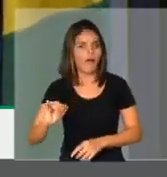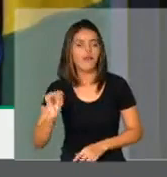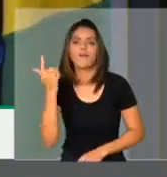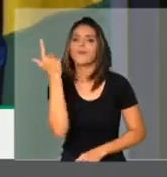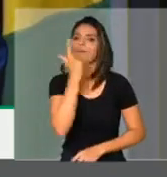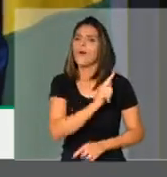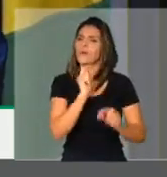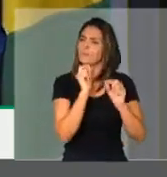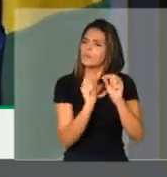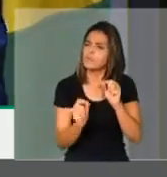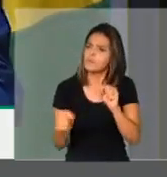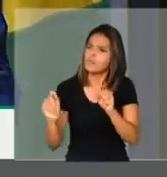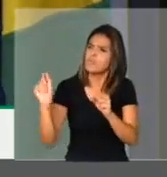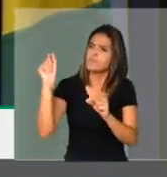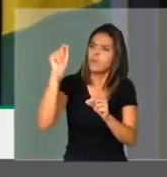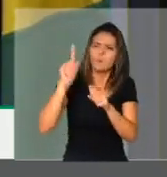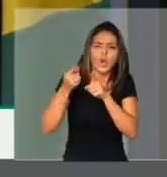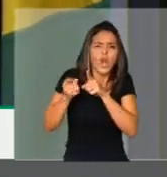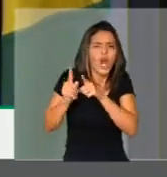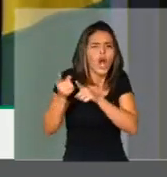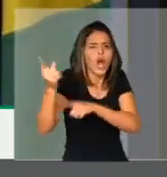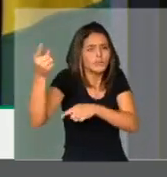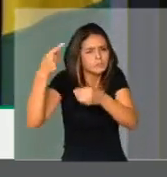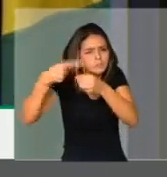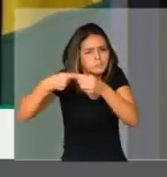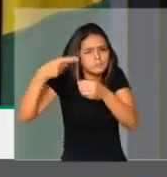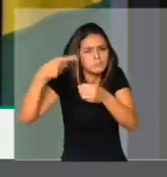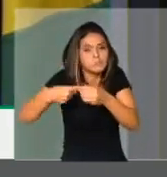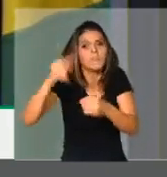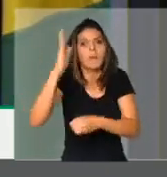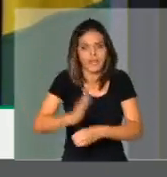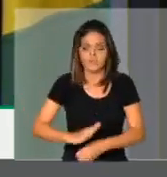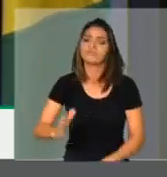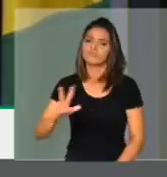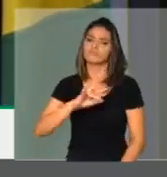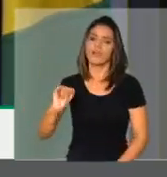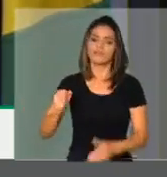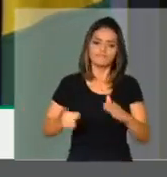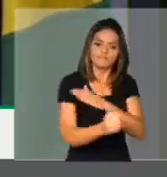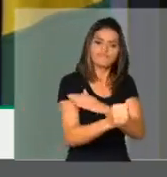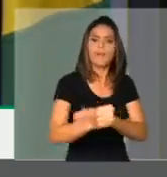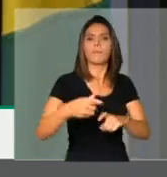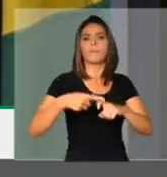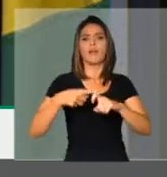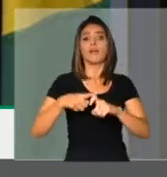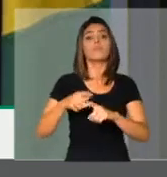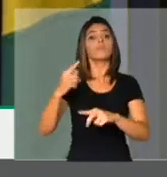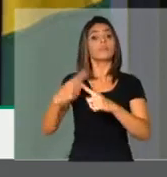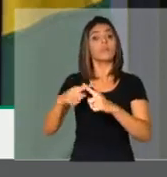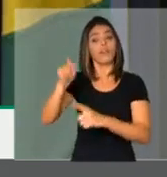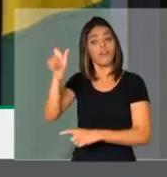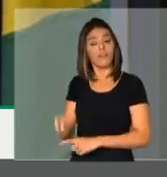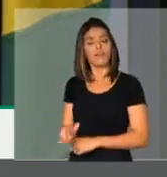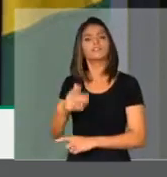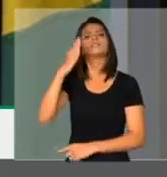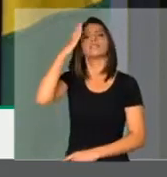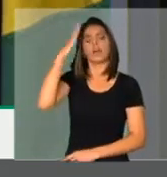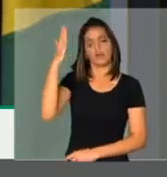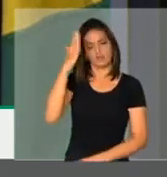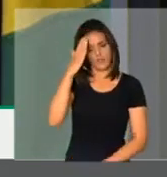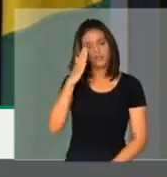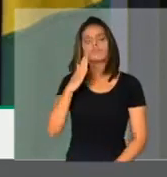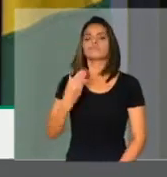os recantos do Brasil. Porque o médico já vai trabalhar sabendo o que vai ser feito da sua